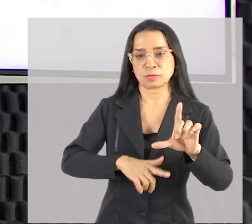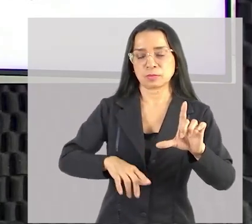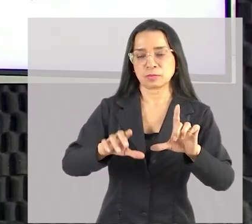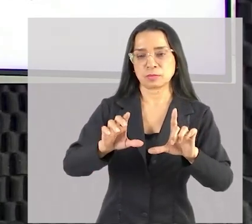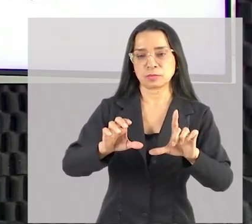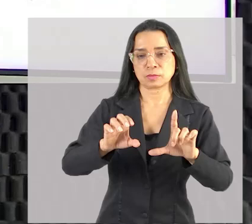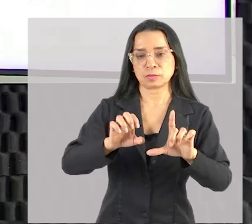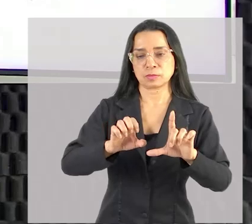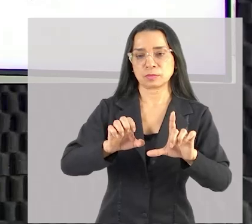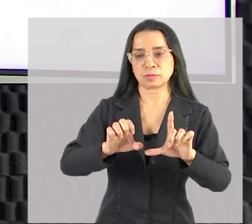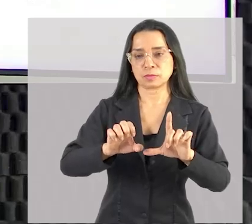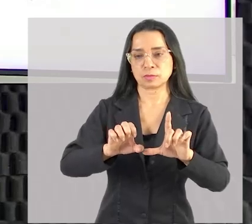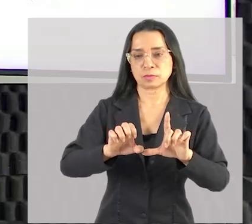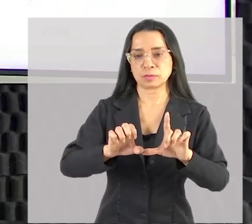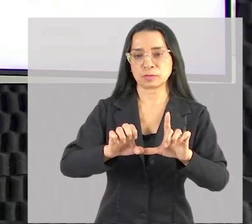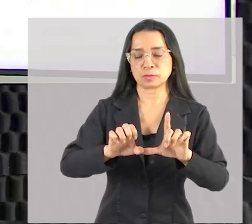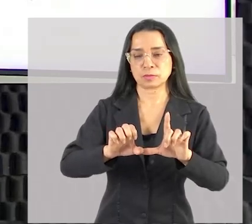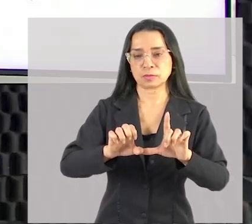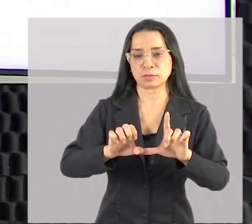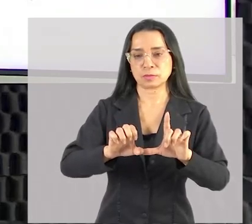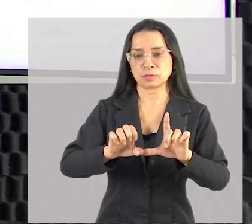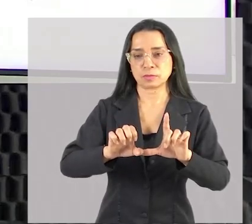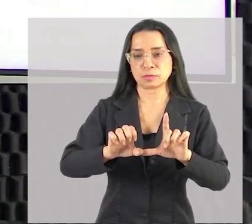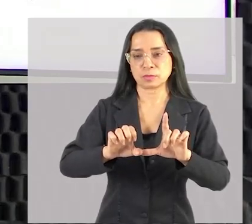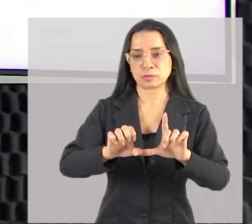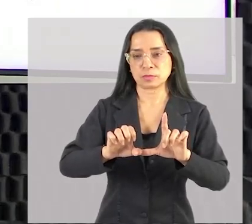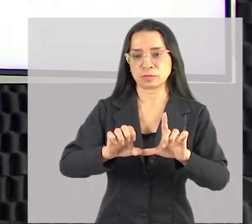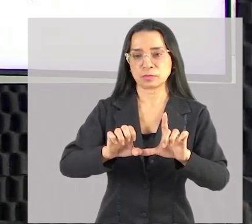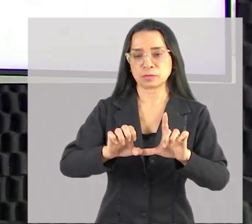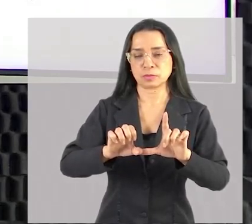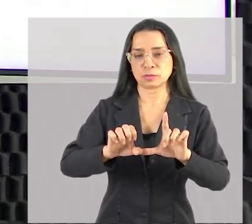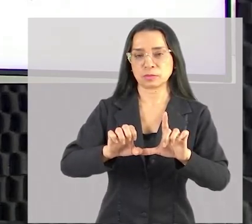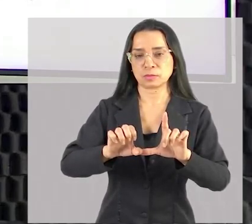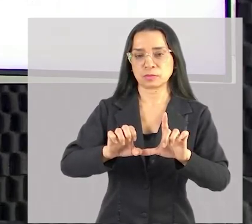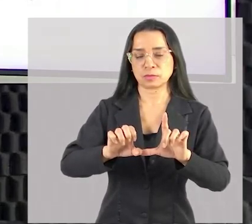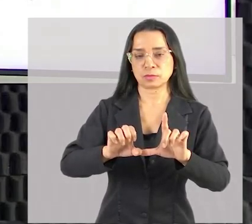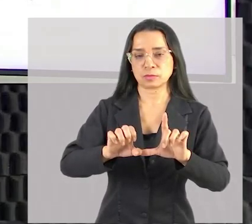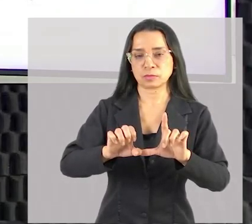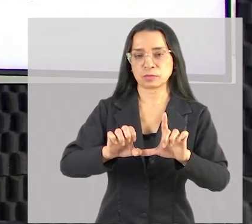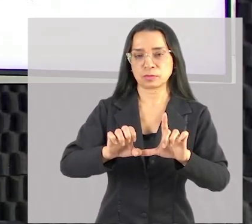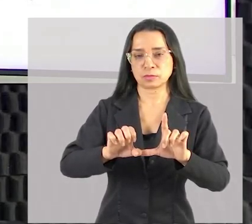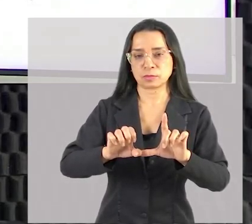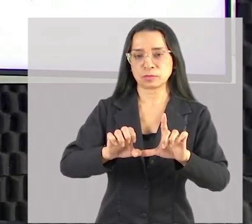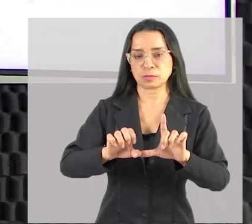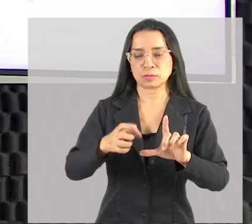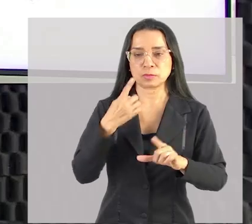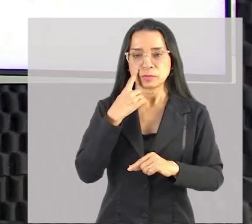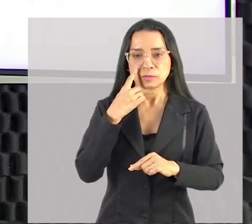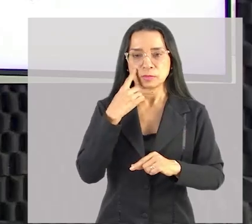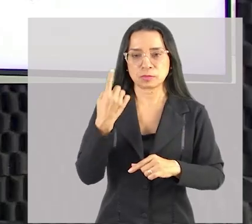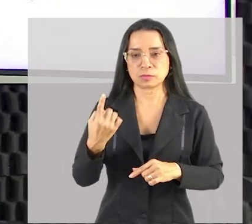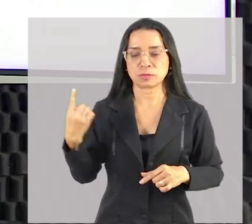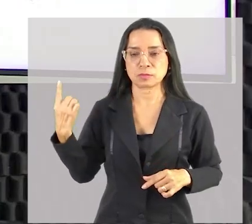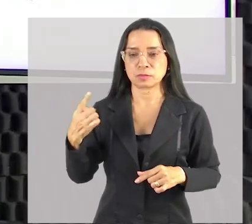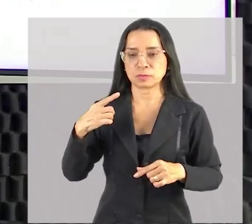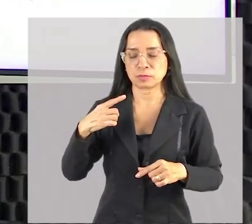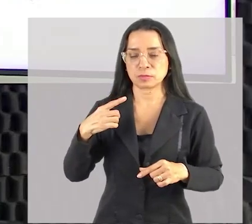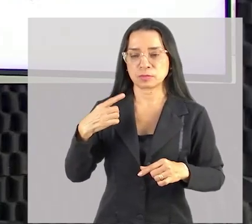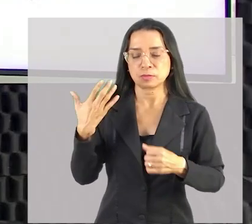A grande concentração de sal no meio extracelular provoca a saída de água dentro das células. Então, olha só,